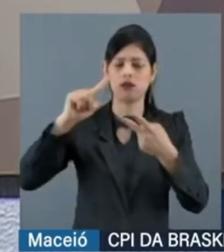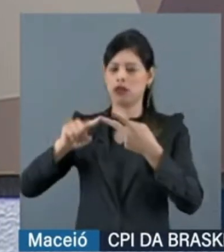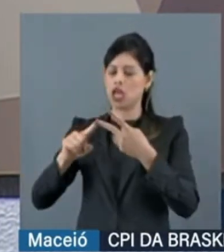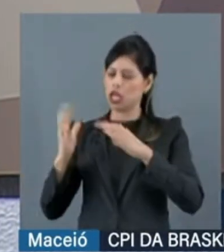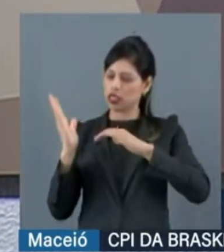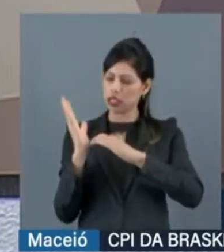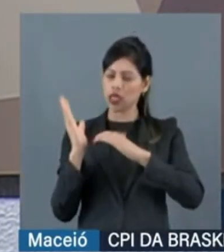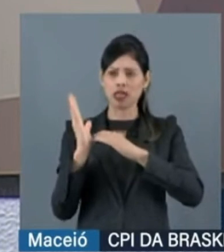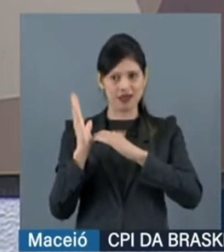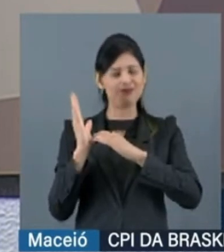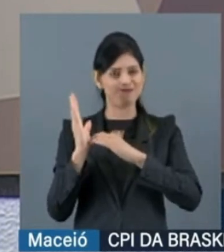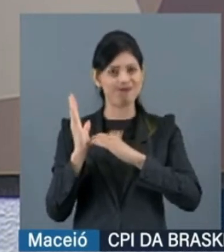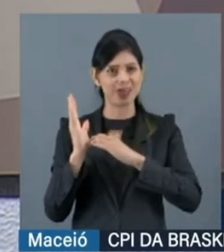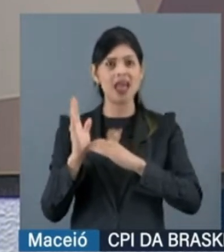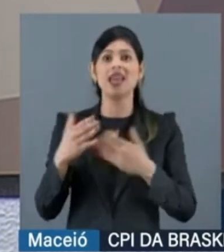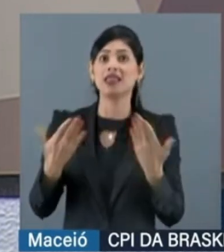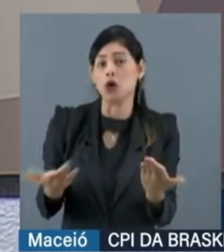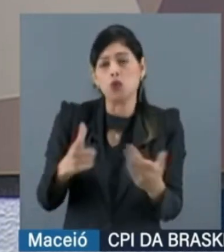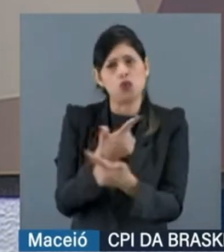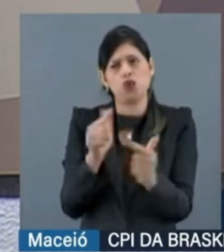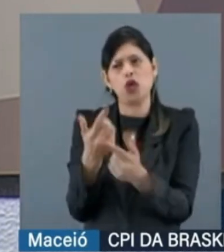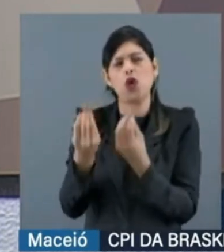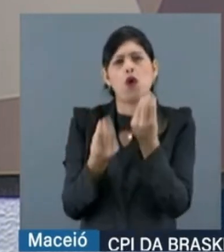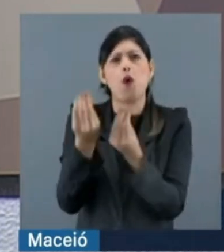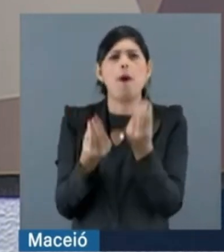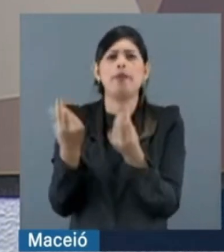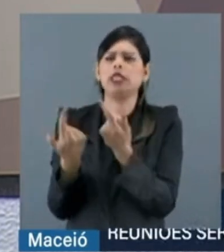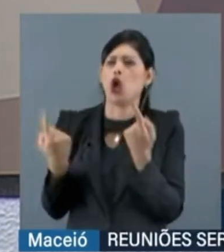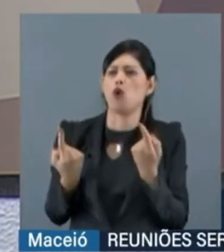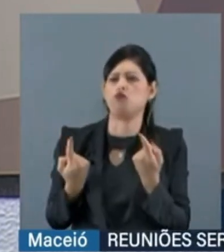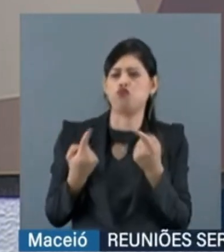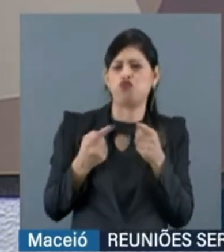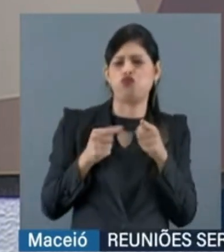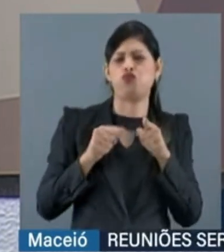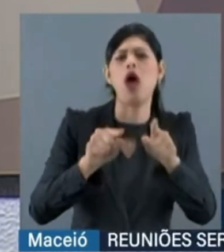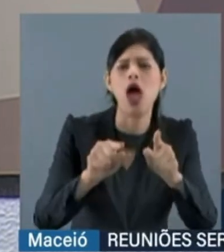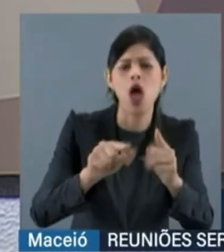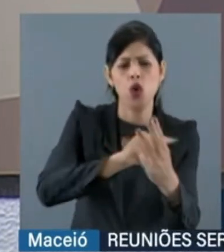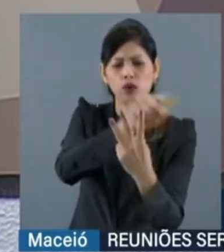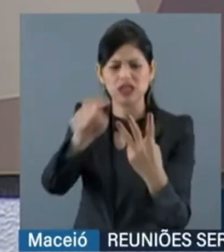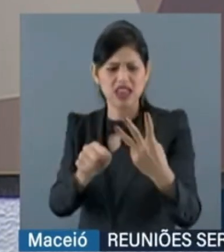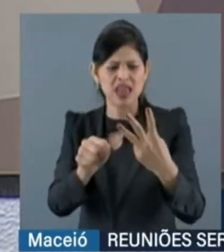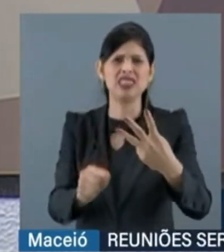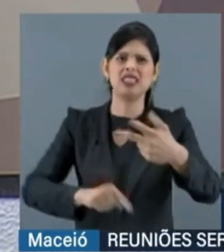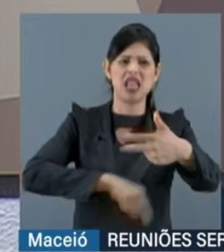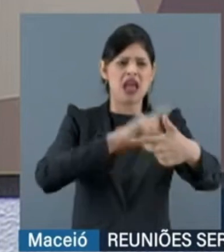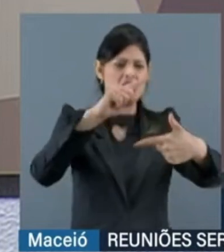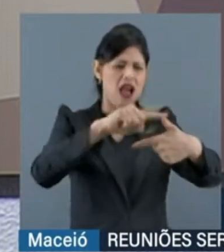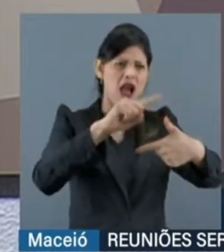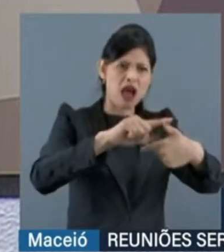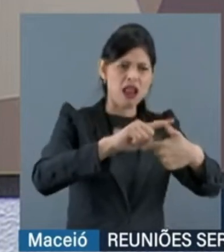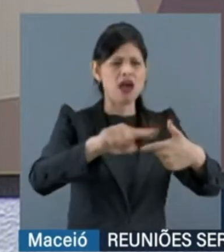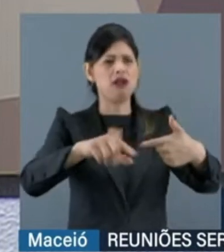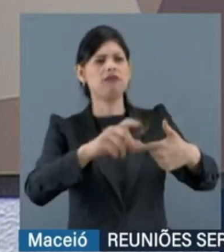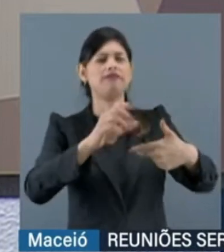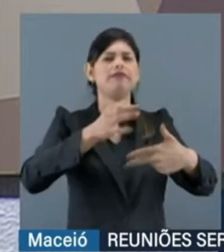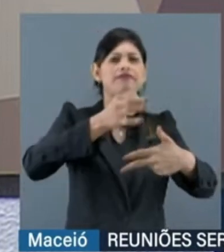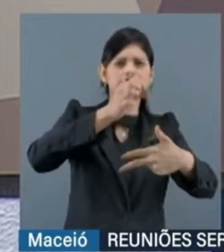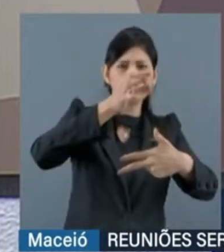poder legislativo em que atuem simultaneamente Câmara, Senado e Supremo. E essa compreensão é